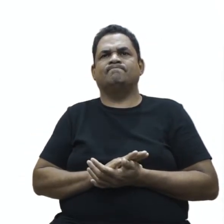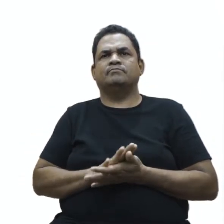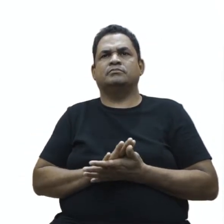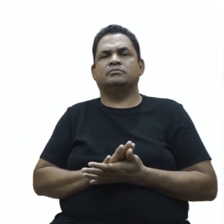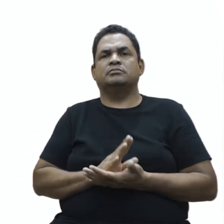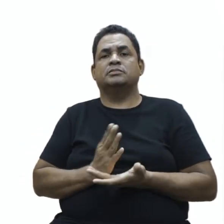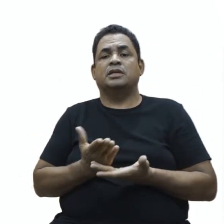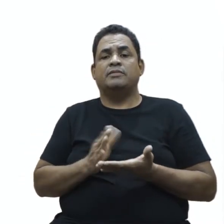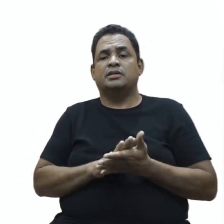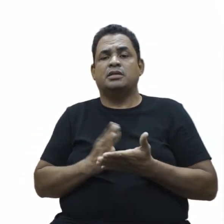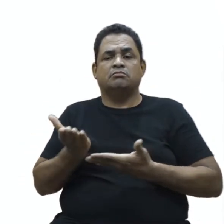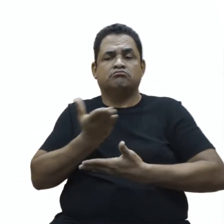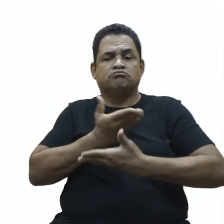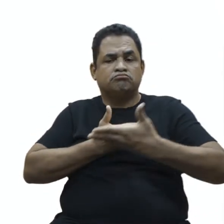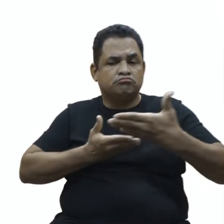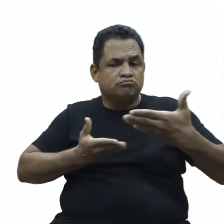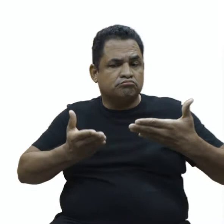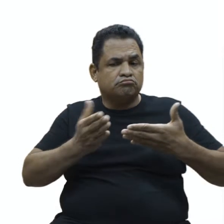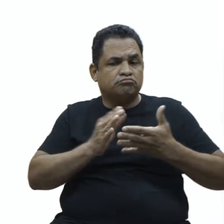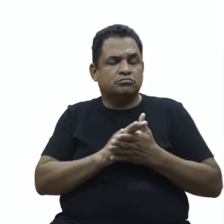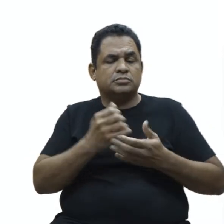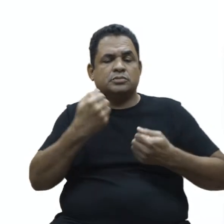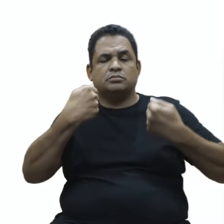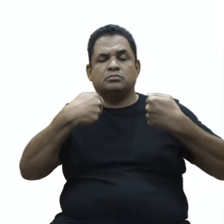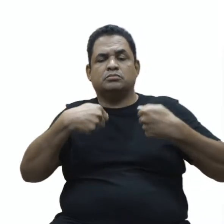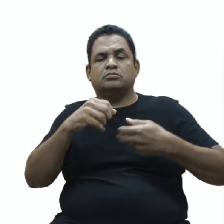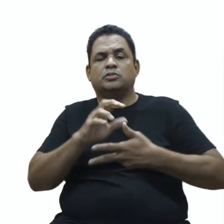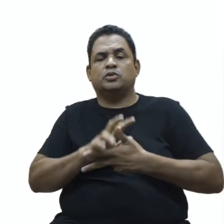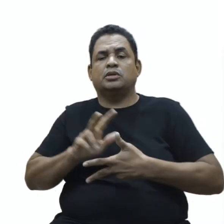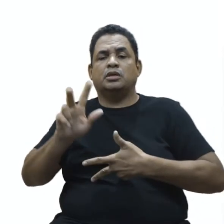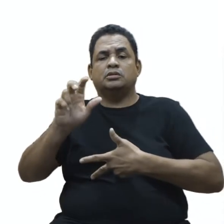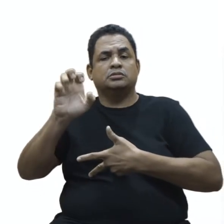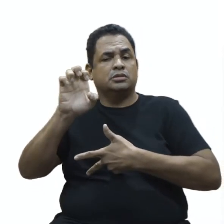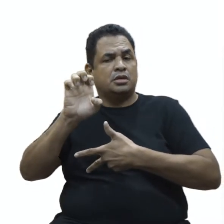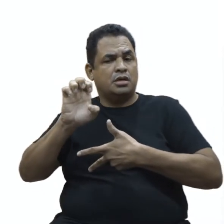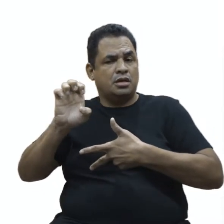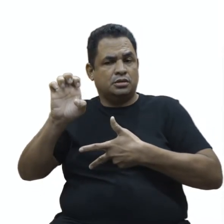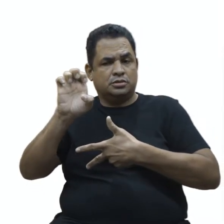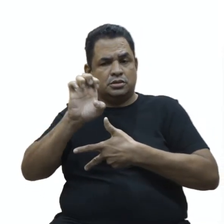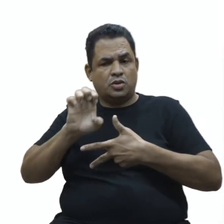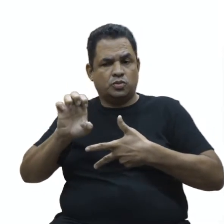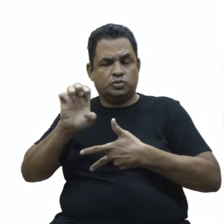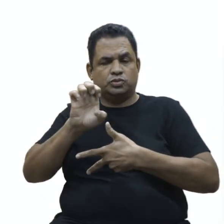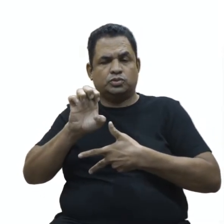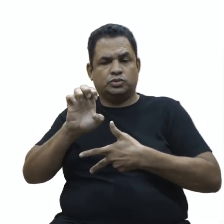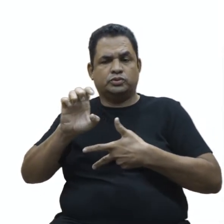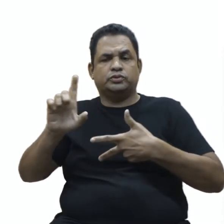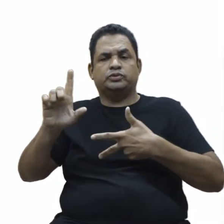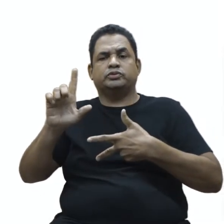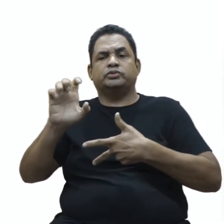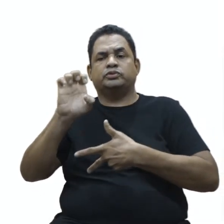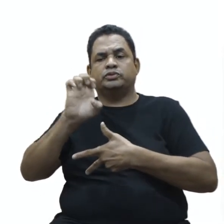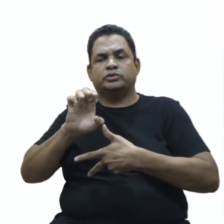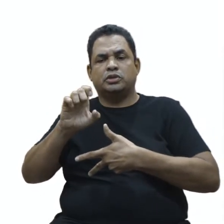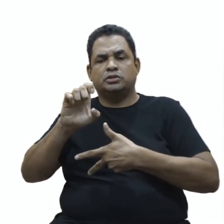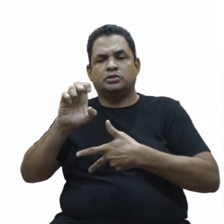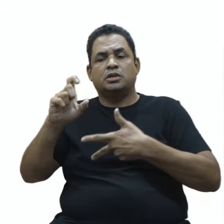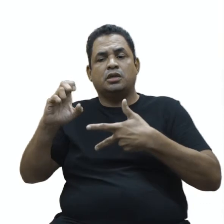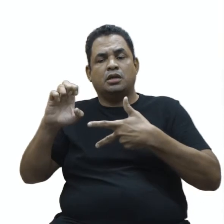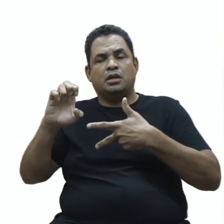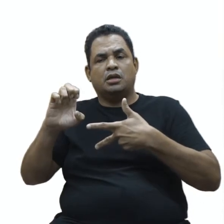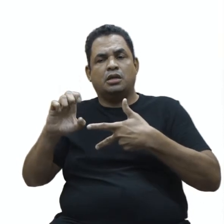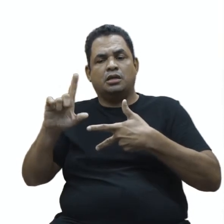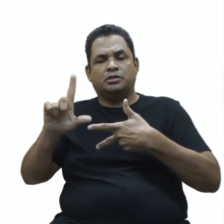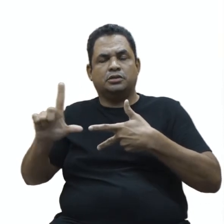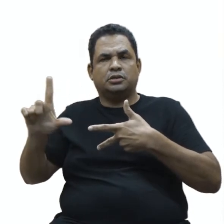no relacionamento entre os poderes do executivo e legislativo, tá? Então, nós temos aqui dois sistemas de